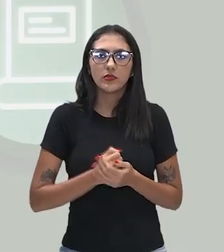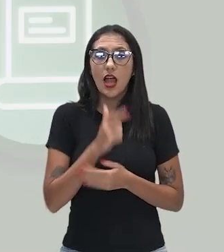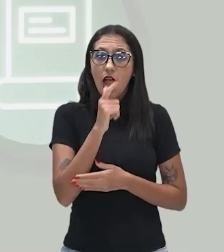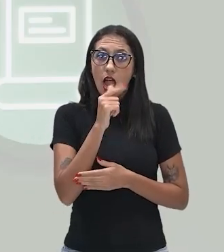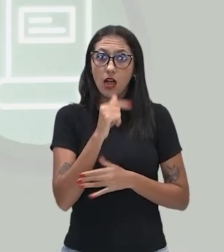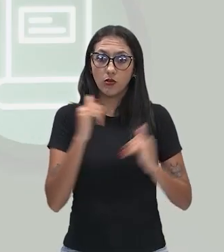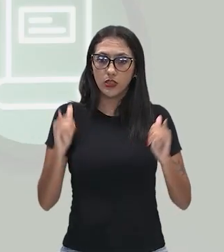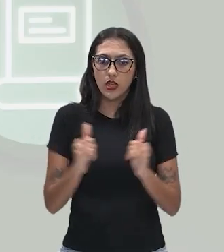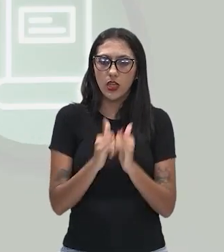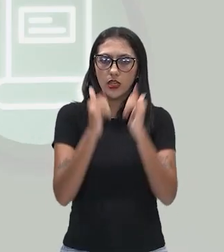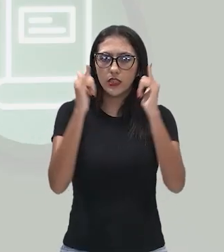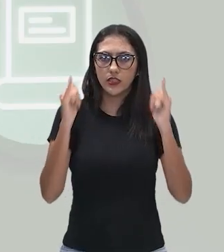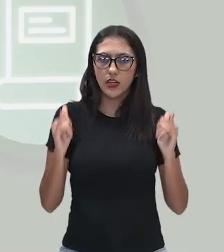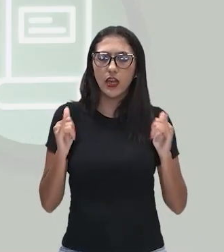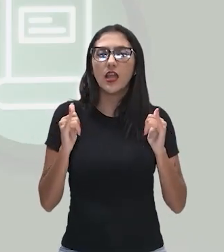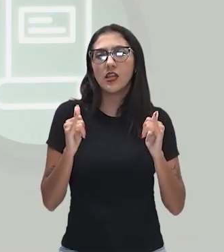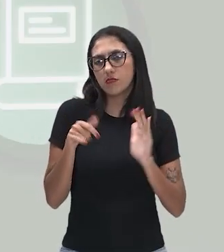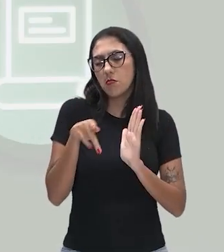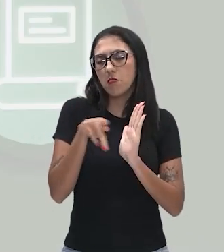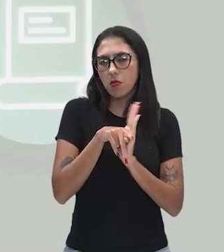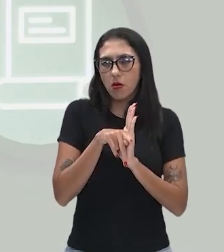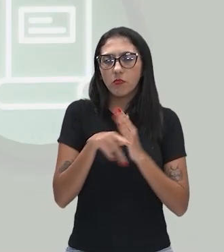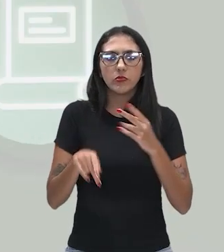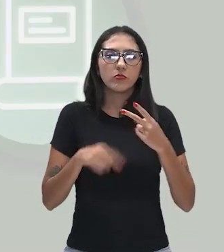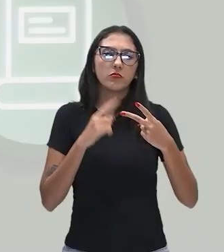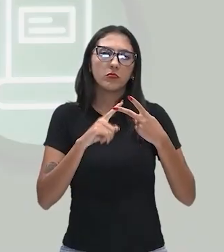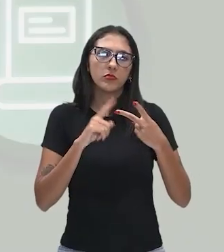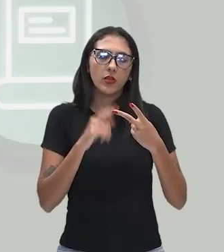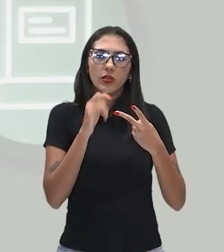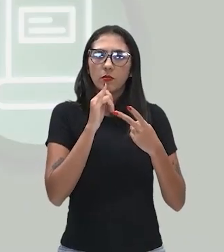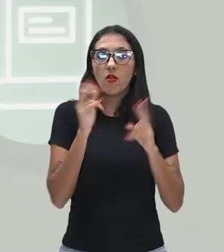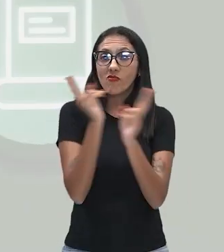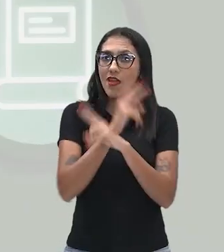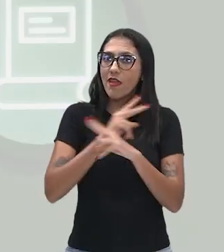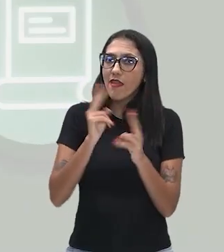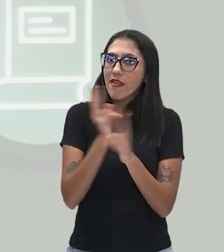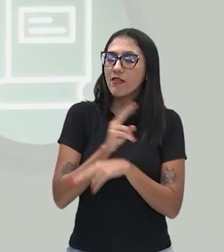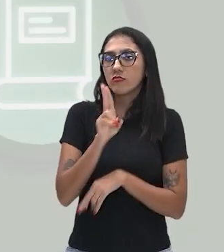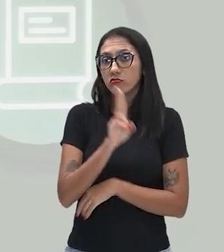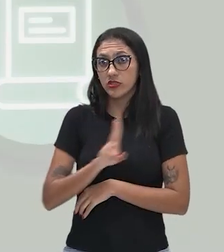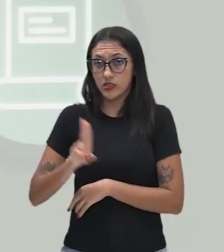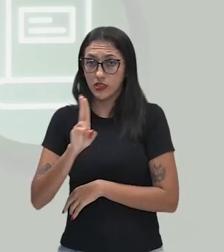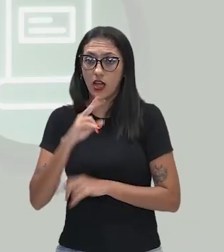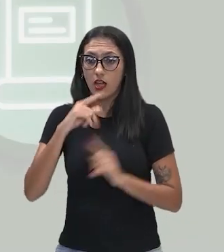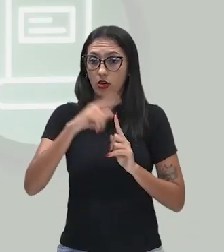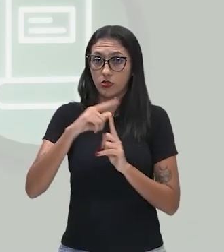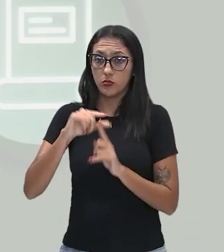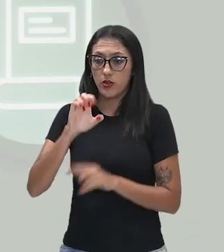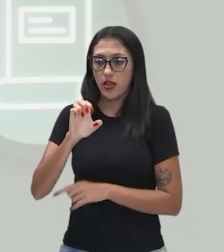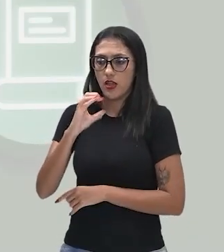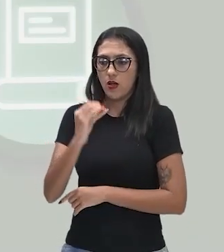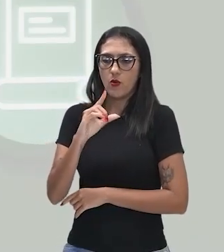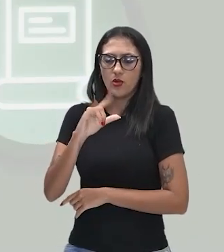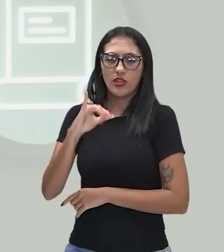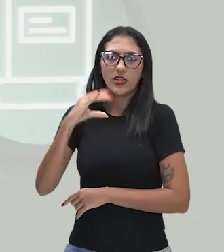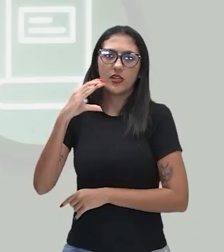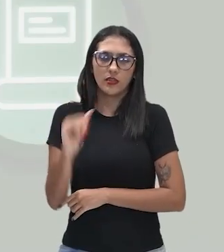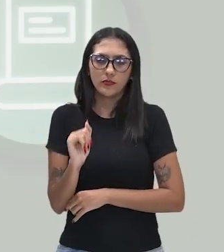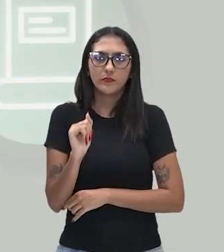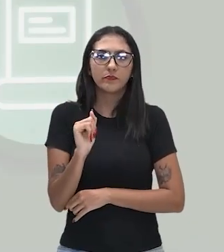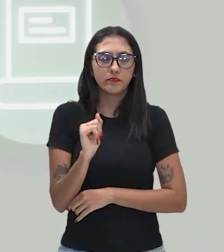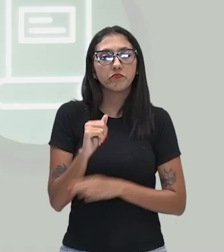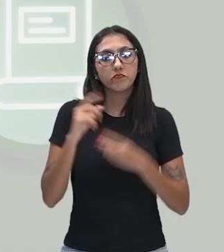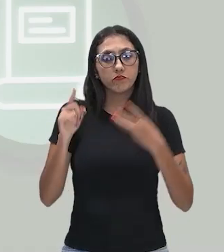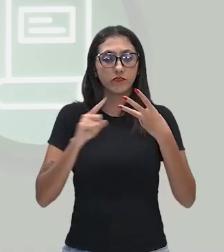turbina, e aí eu tenho hidrelétrica. Eu posso fazer pelo vento, aí eu tenho energia eólica. Como eu posso fazer também